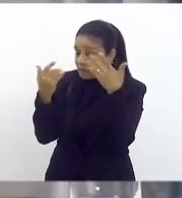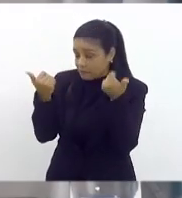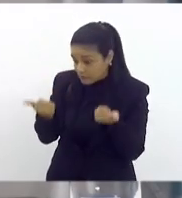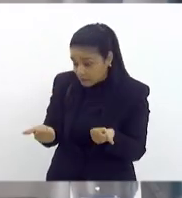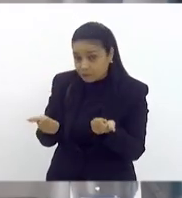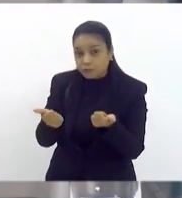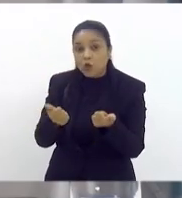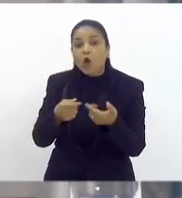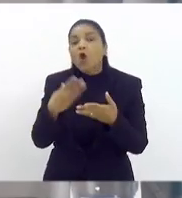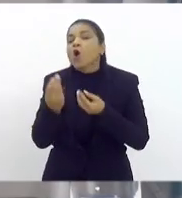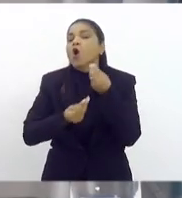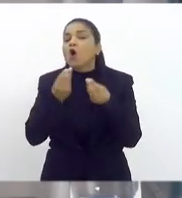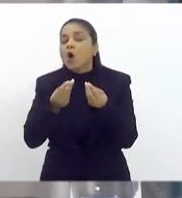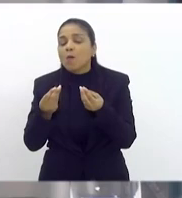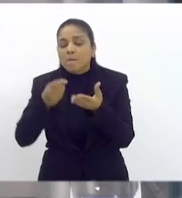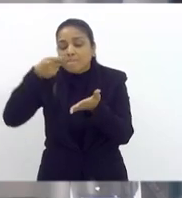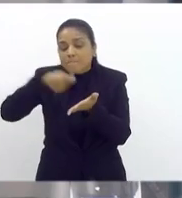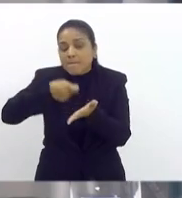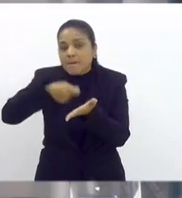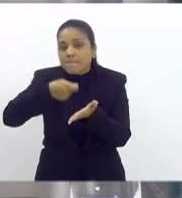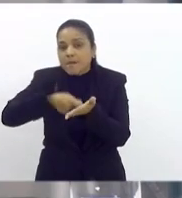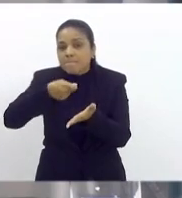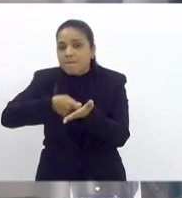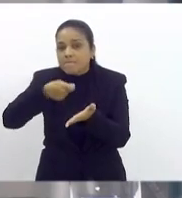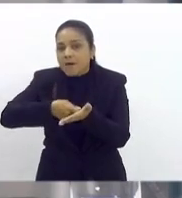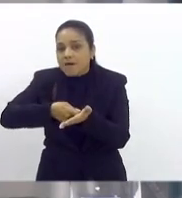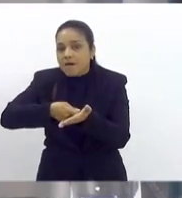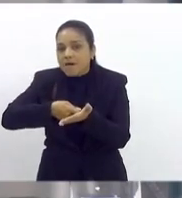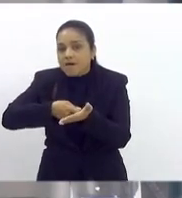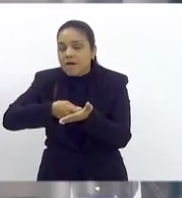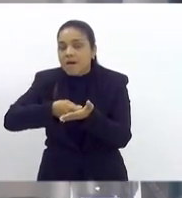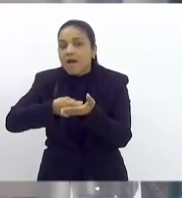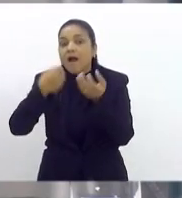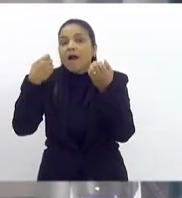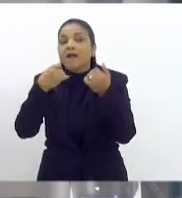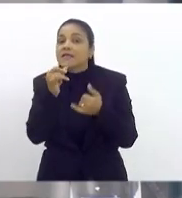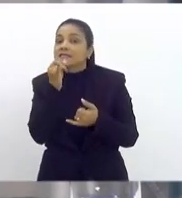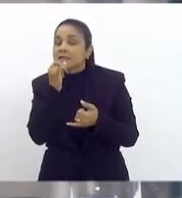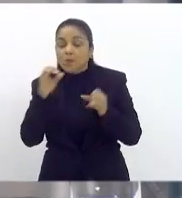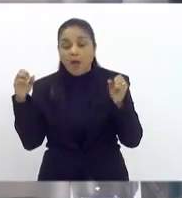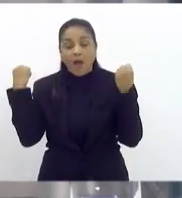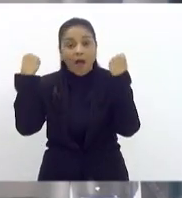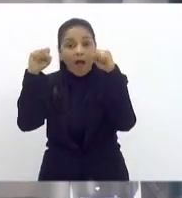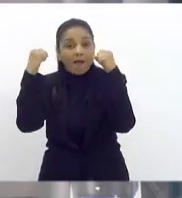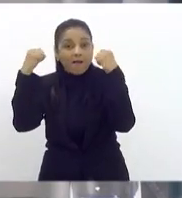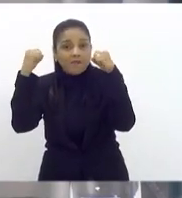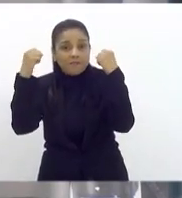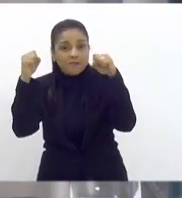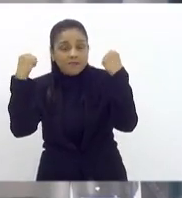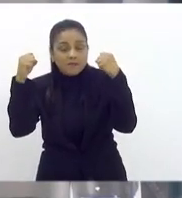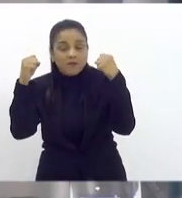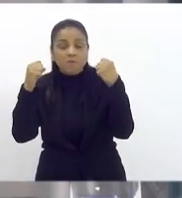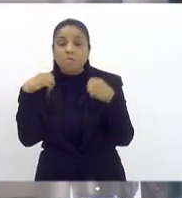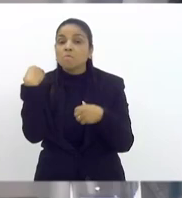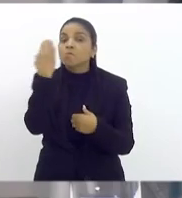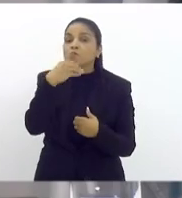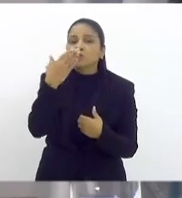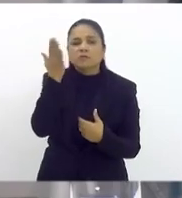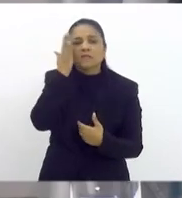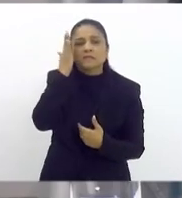Como é feita a cobrança, por exemplo, de uma academia? Quais músicas você sabe como tocar? Ou